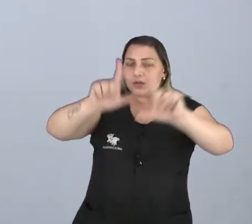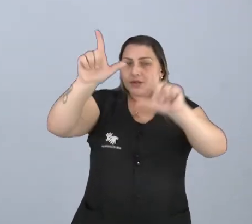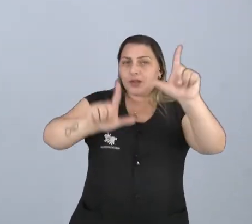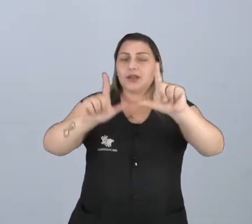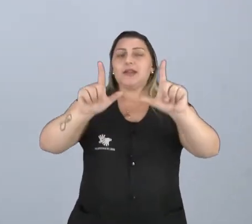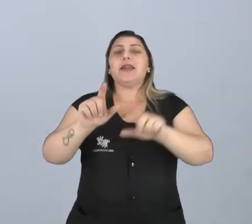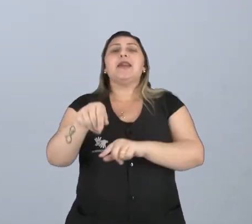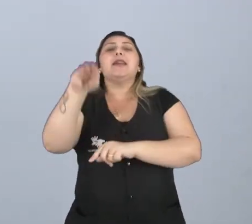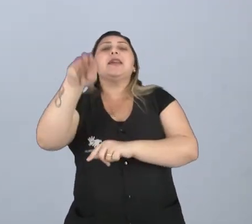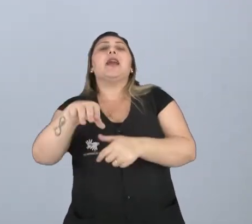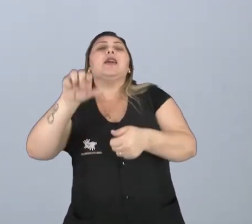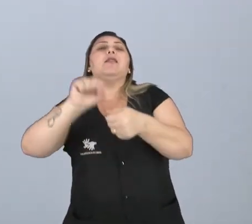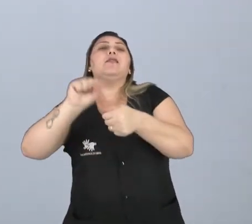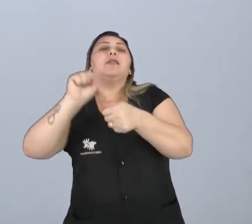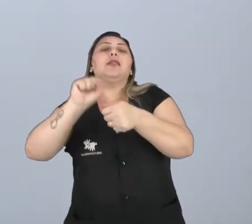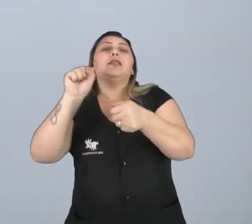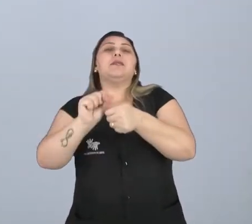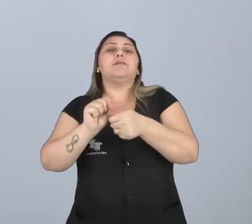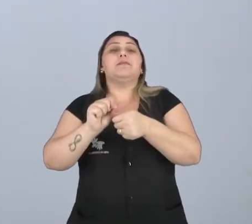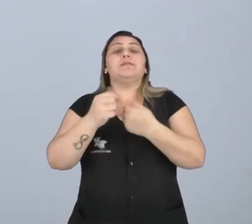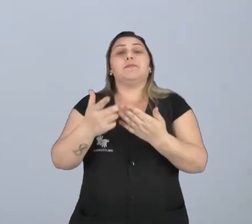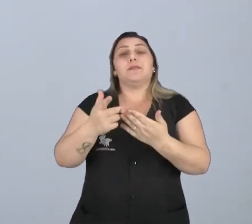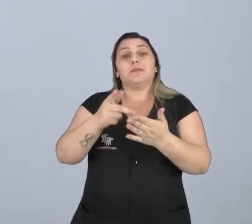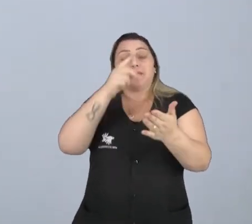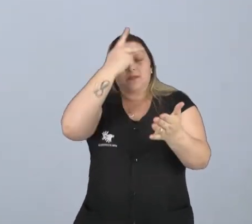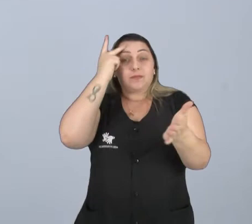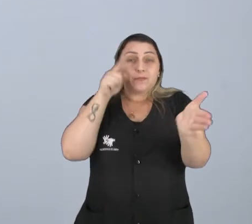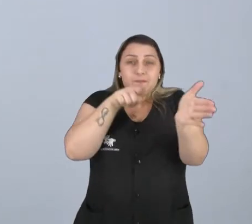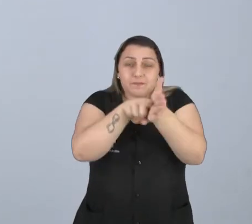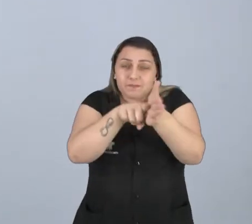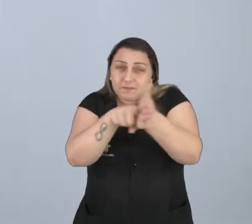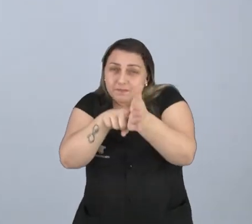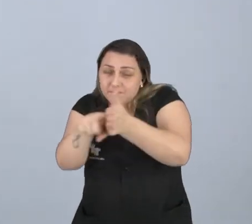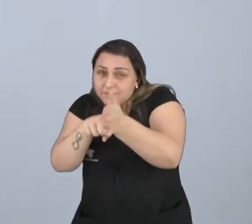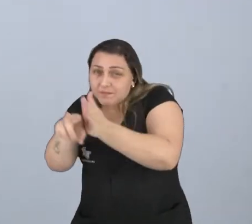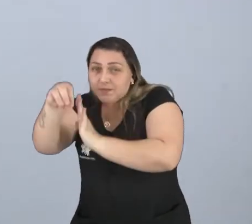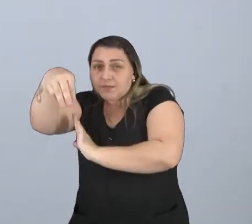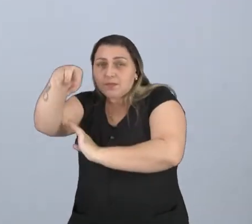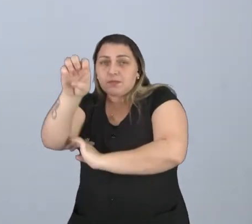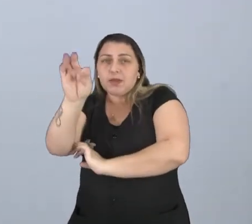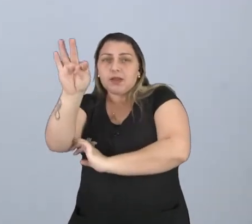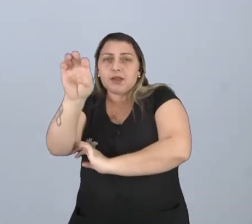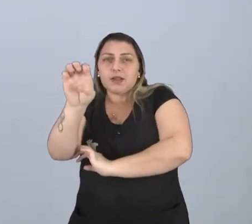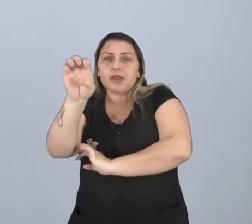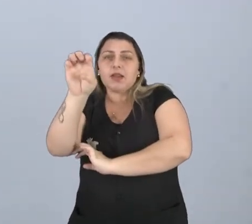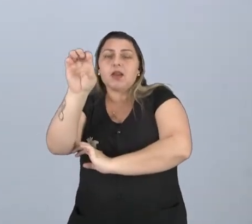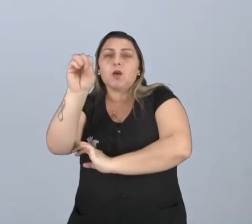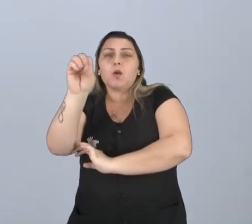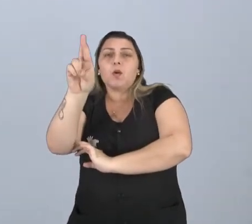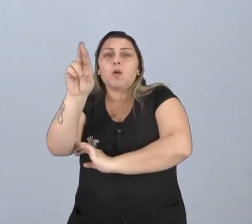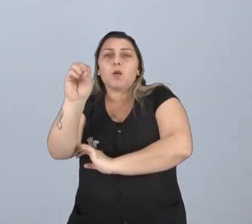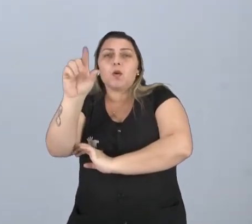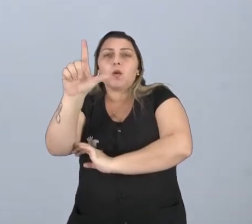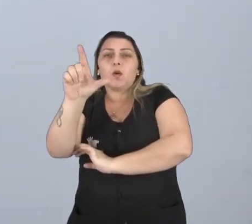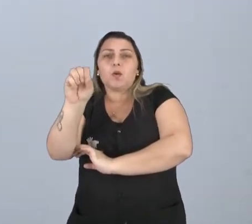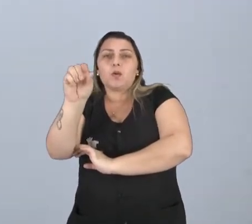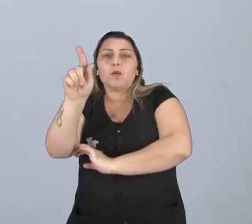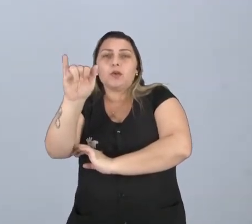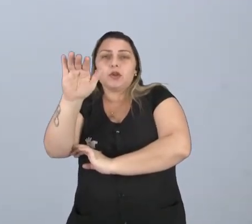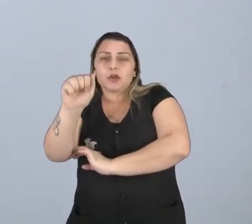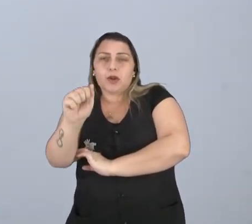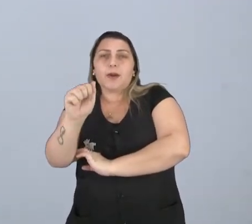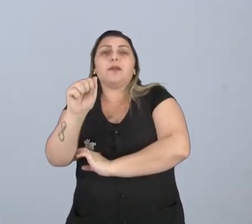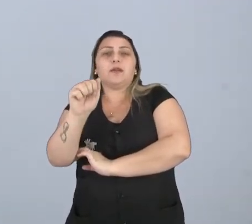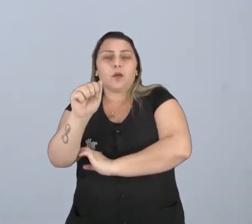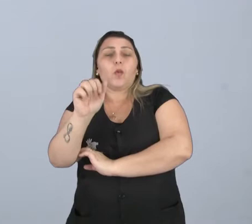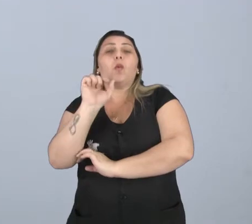Quem faz a previsão do tempo? São pesquisadores da meteorologia, né? Eles, a partir de variáveis atmosféricas, eles conseguem